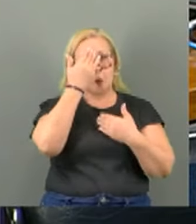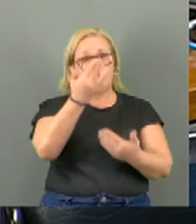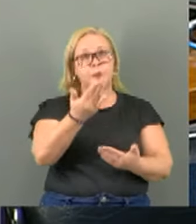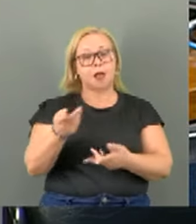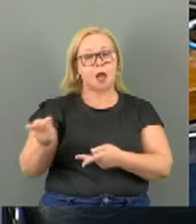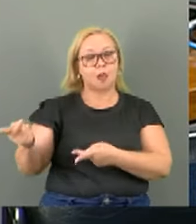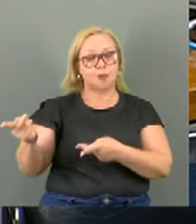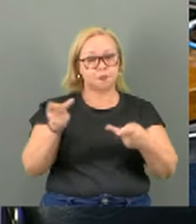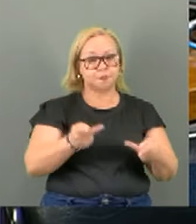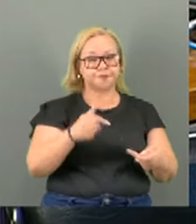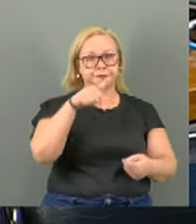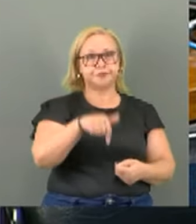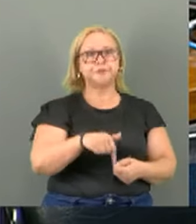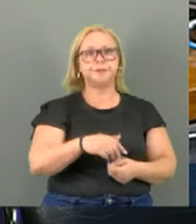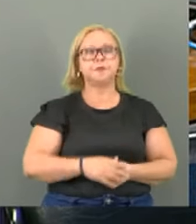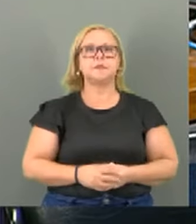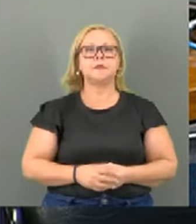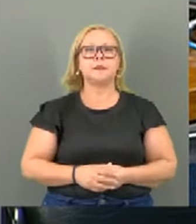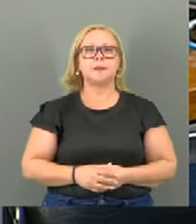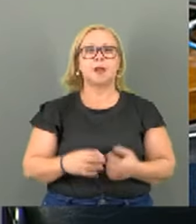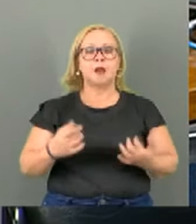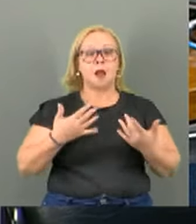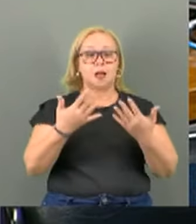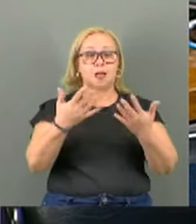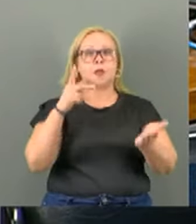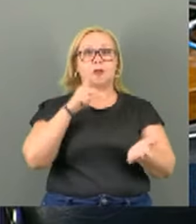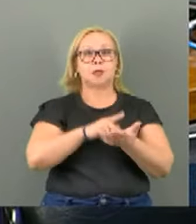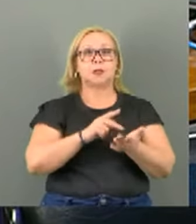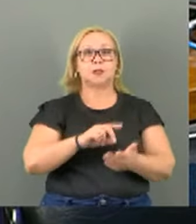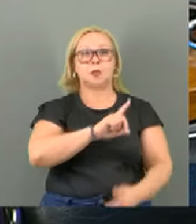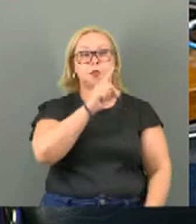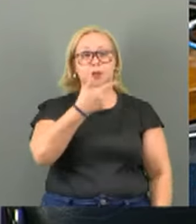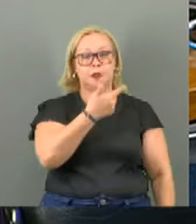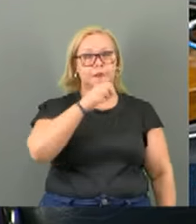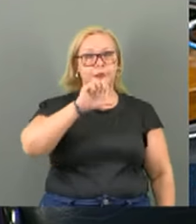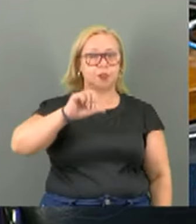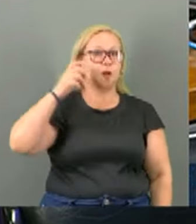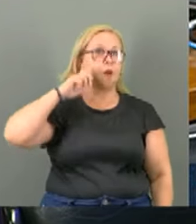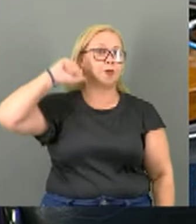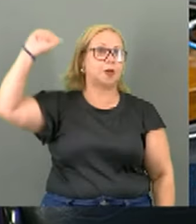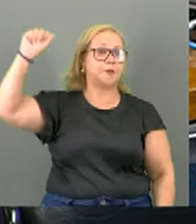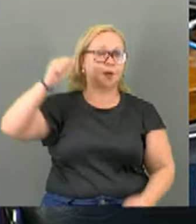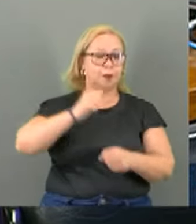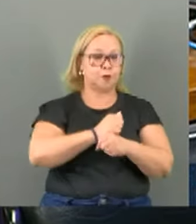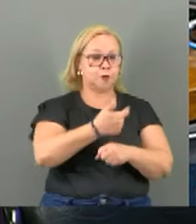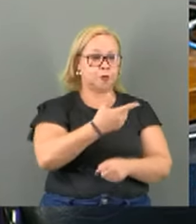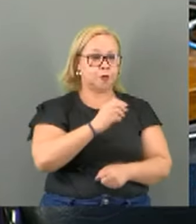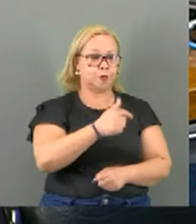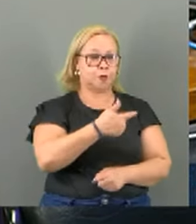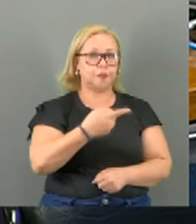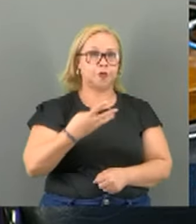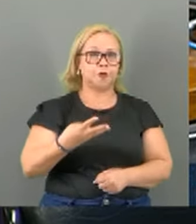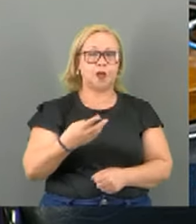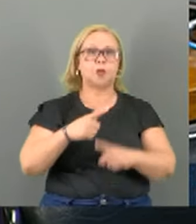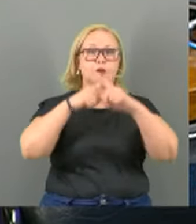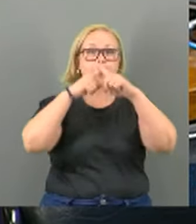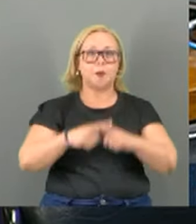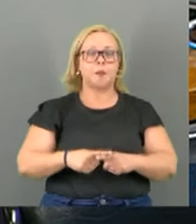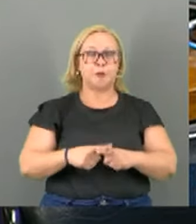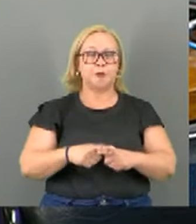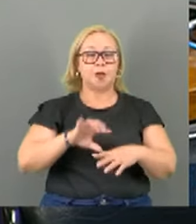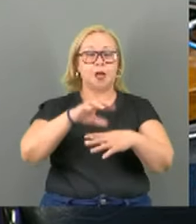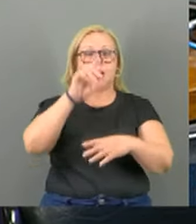vinda aqui. Na sessão realizada no dia 29 de abril de 2024, o diretor de competições da CBF,